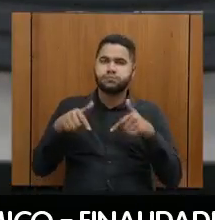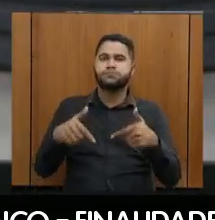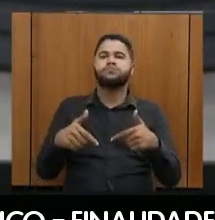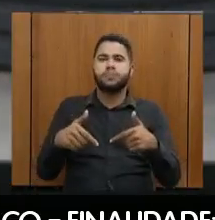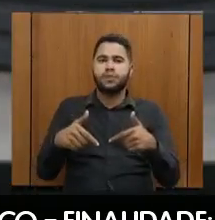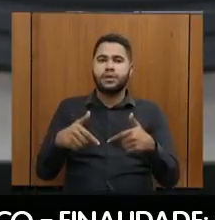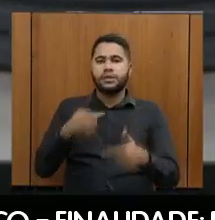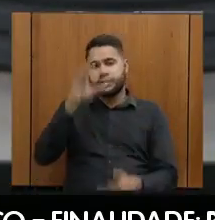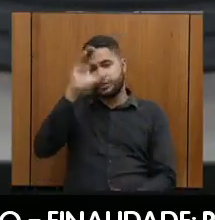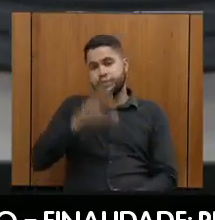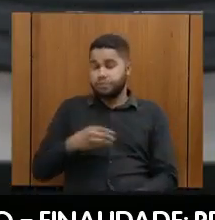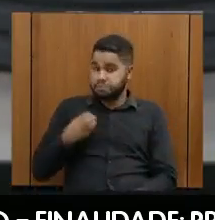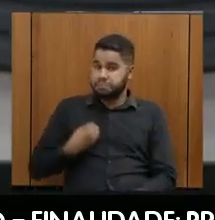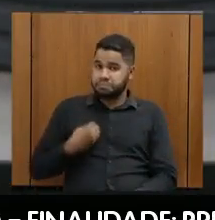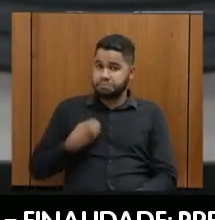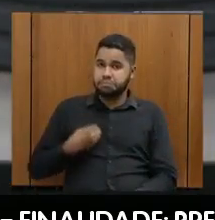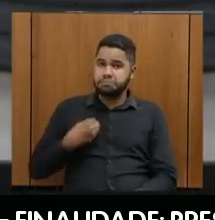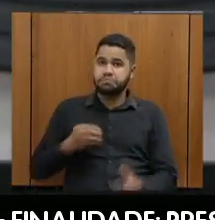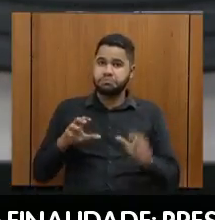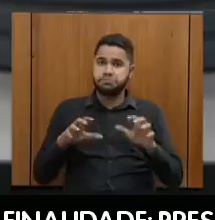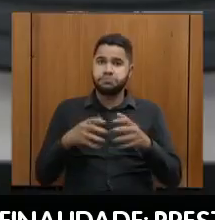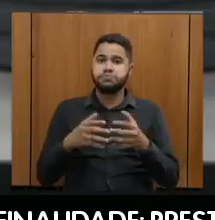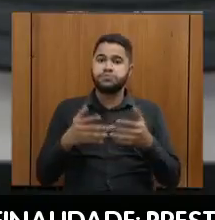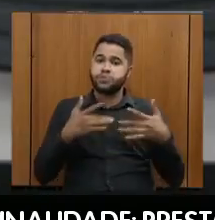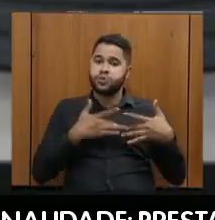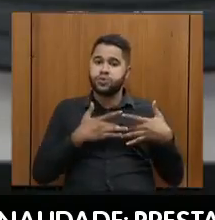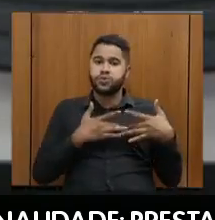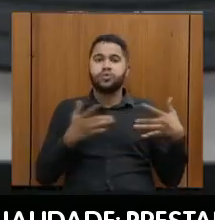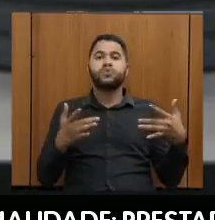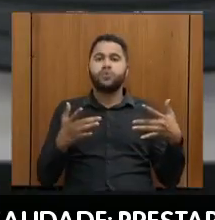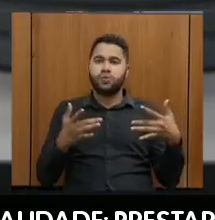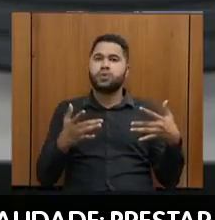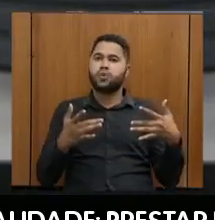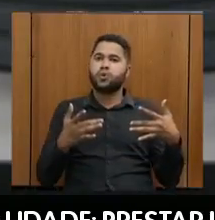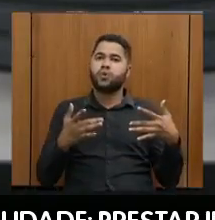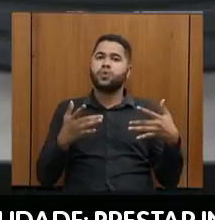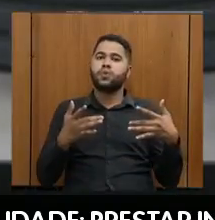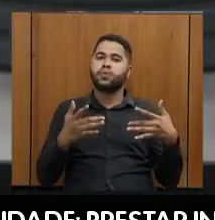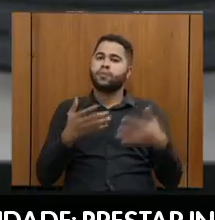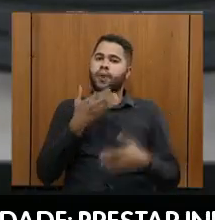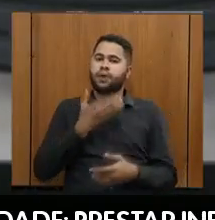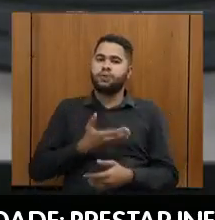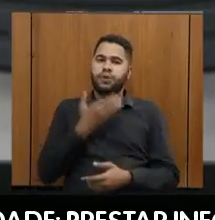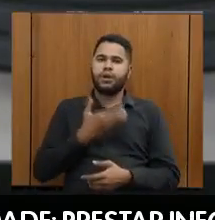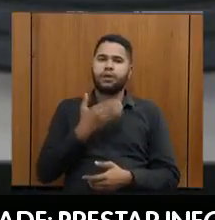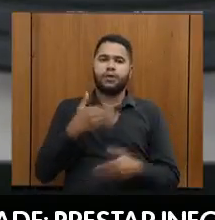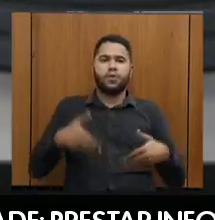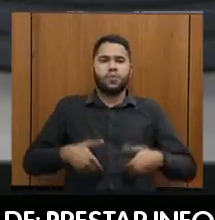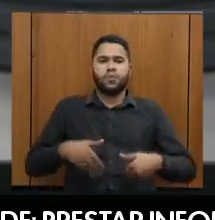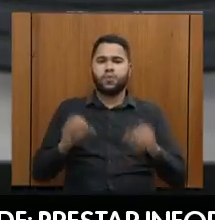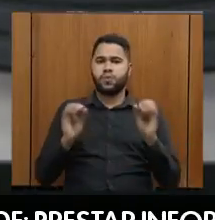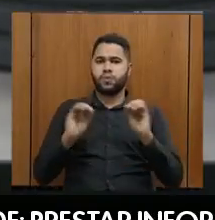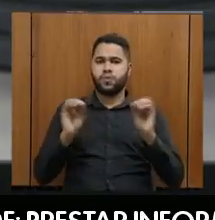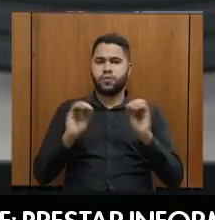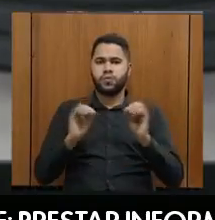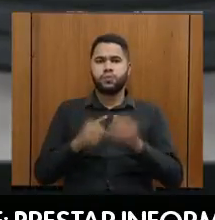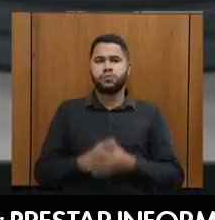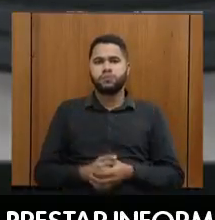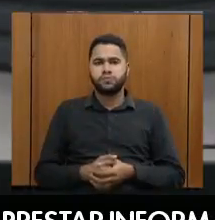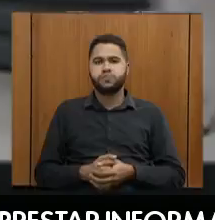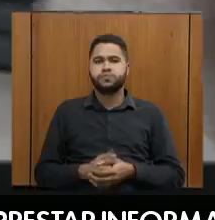Participe da campanha Doi para o Natal Sem Fome, que